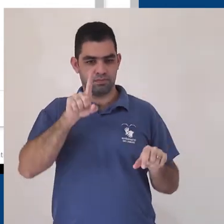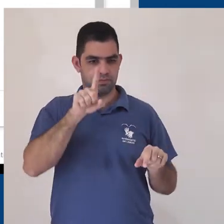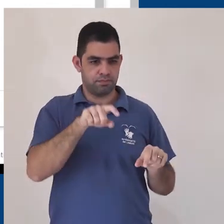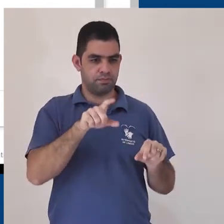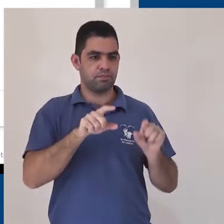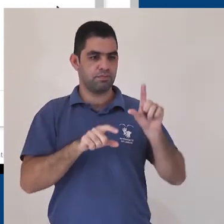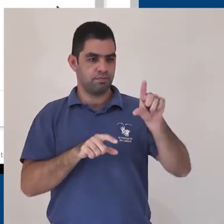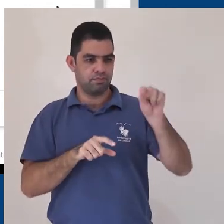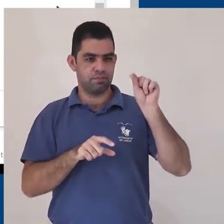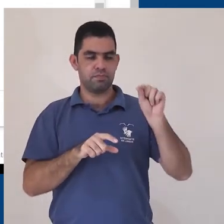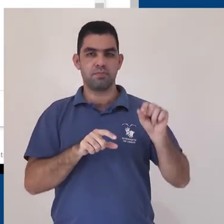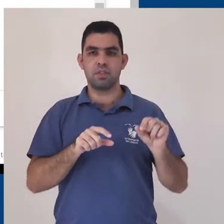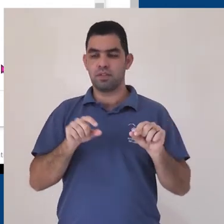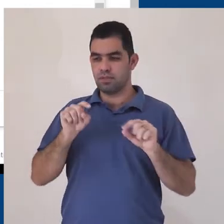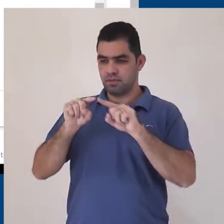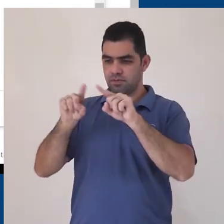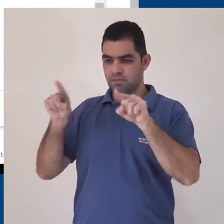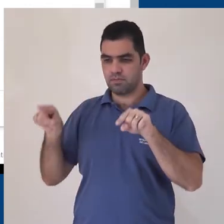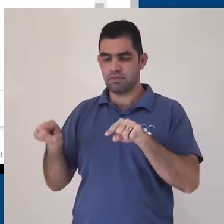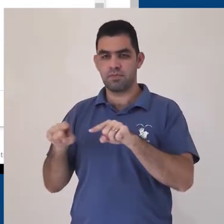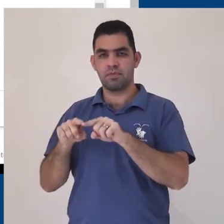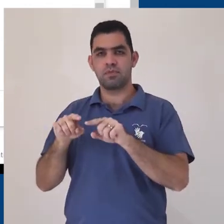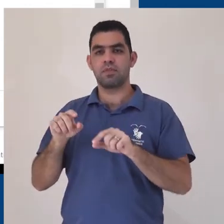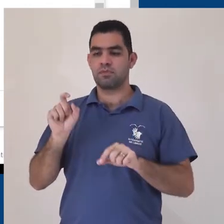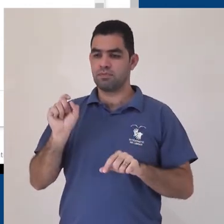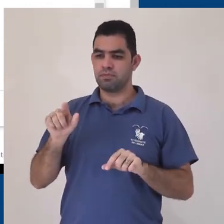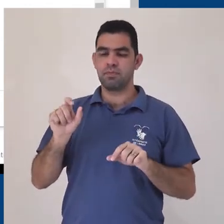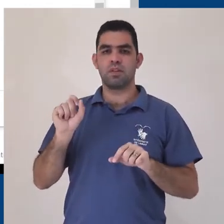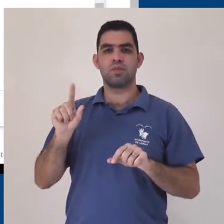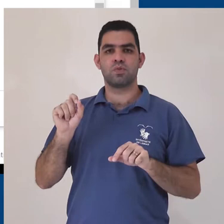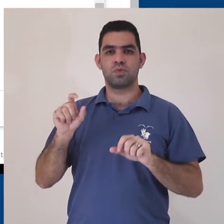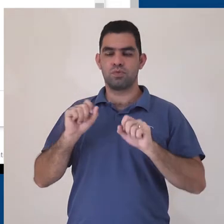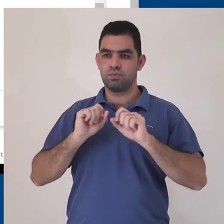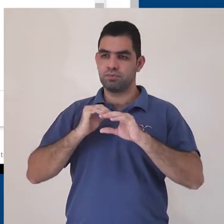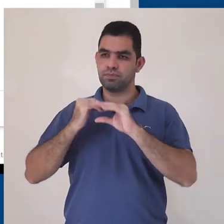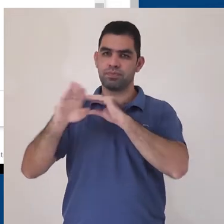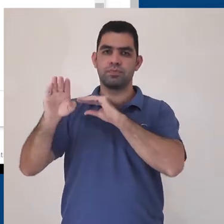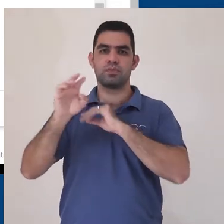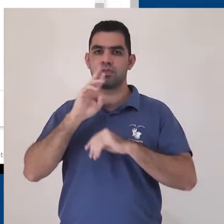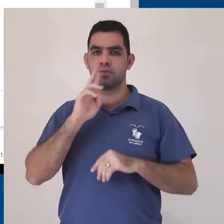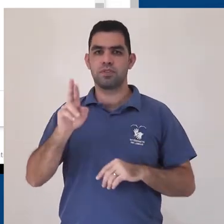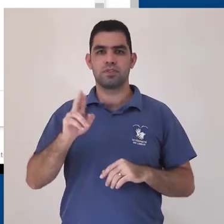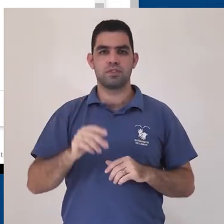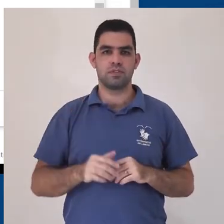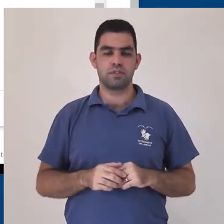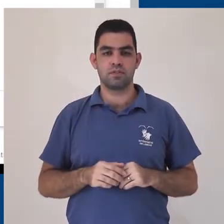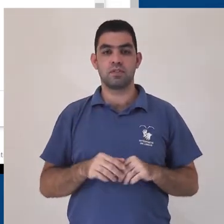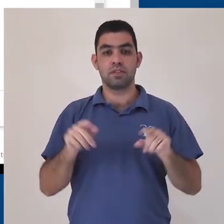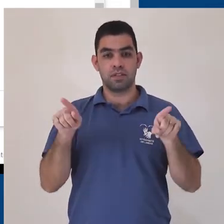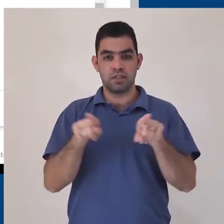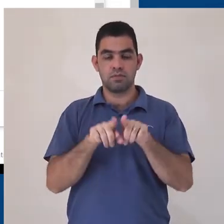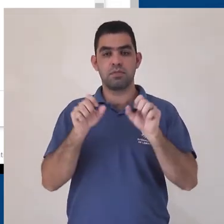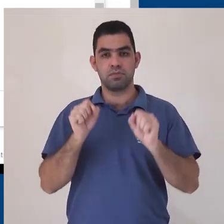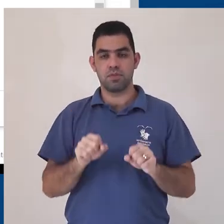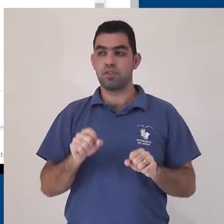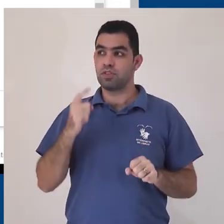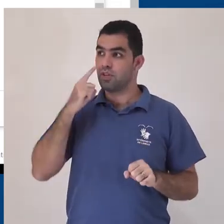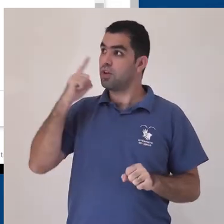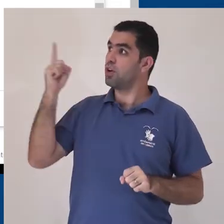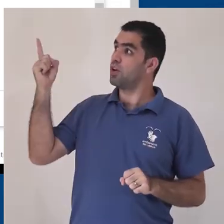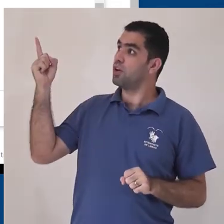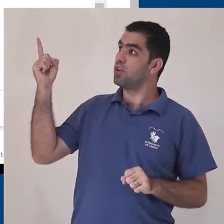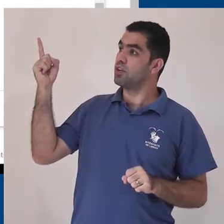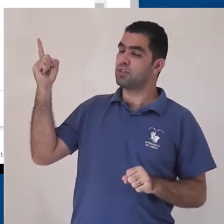uma das alternativas e depois em entregar no canto inferior direito você pode também clicar em ver pergunta